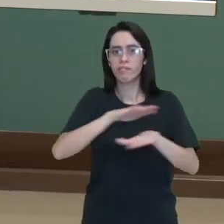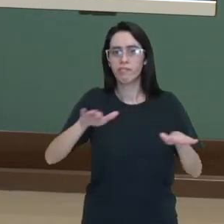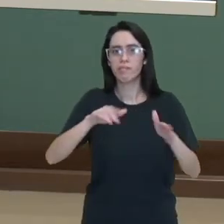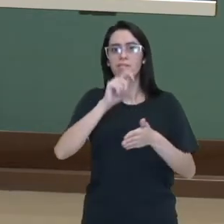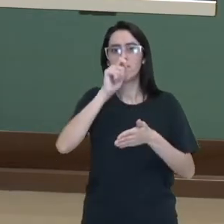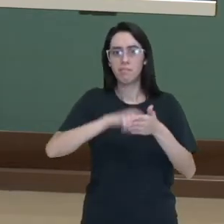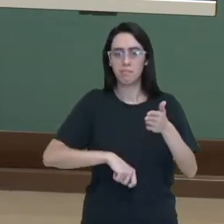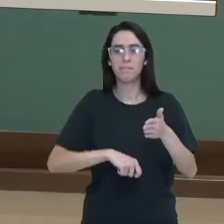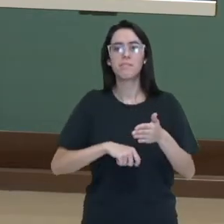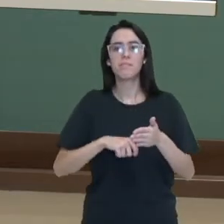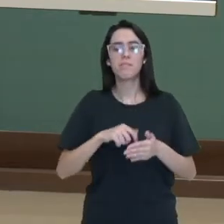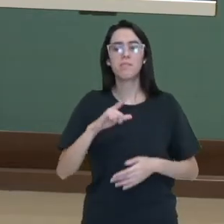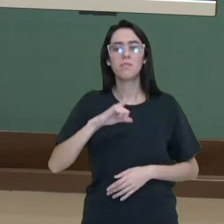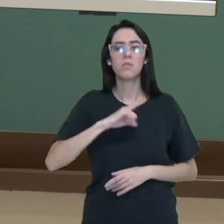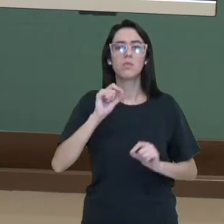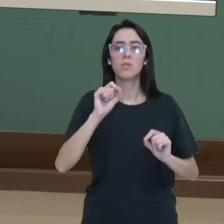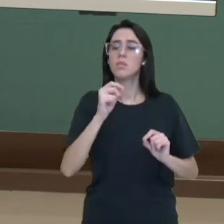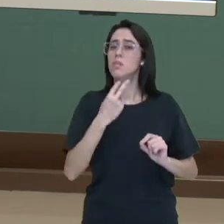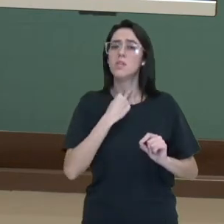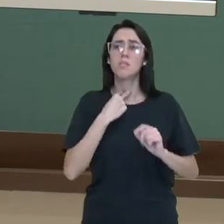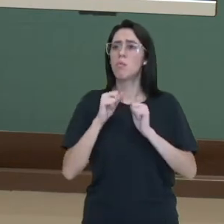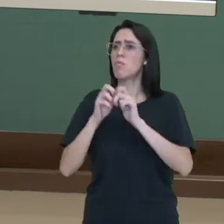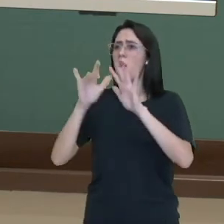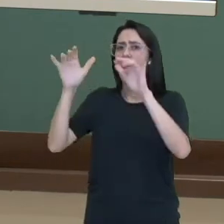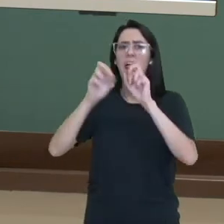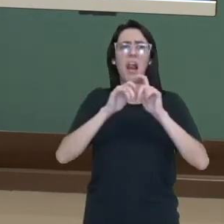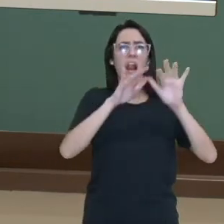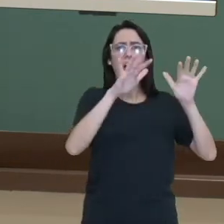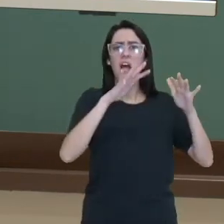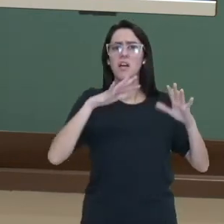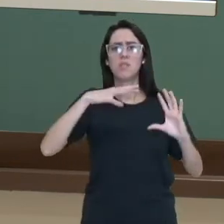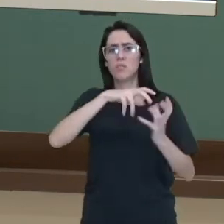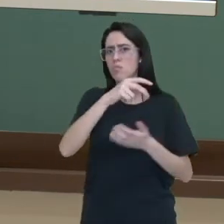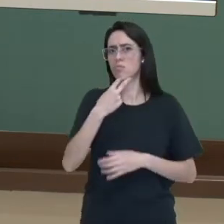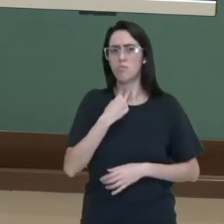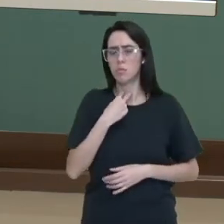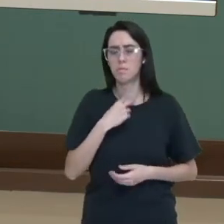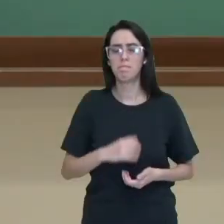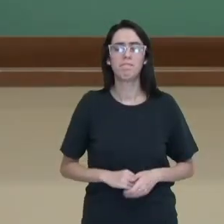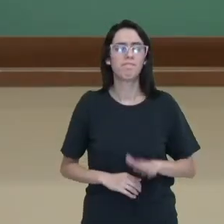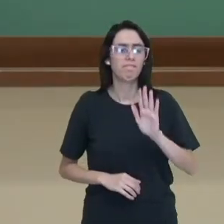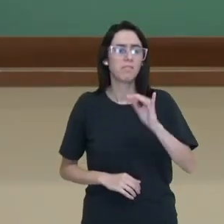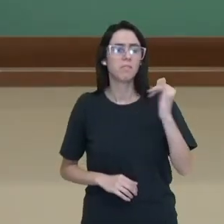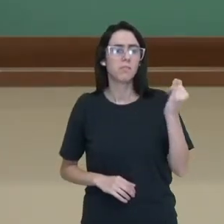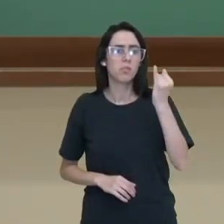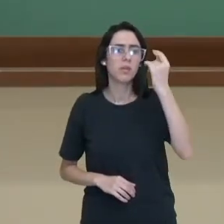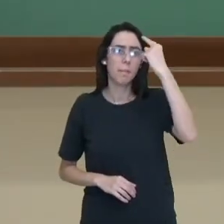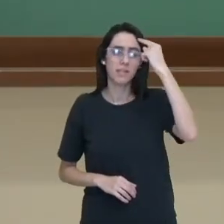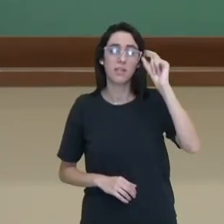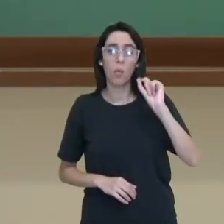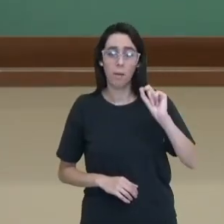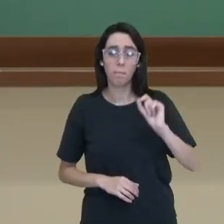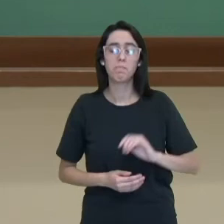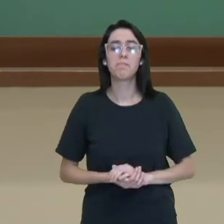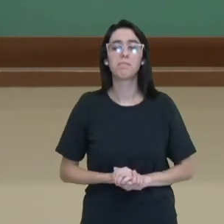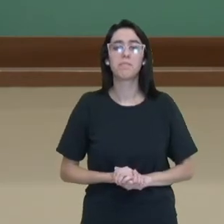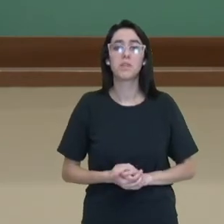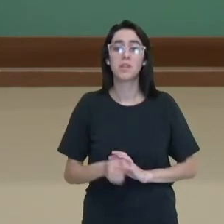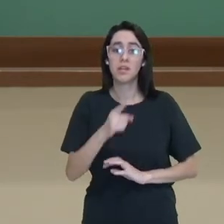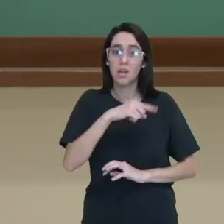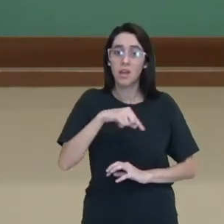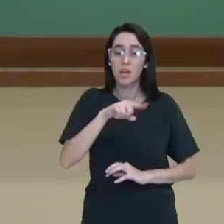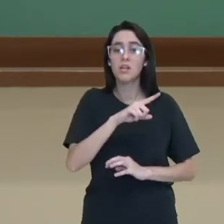né, de não proliferação nuclear. É importante pensar que essas ações elas começaram a ser